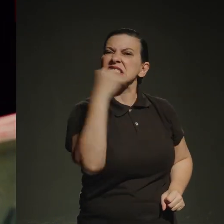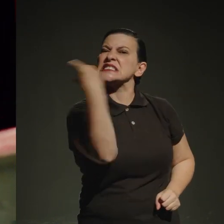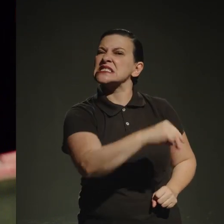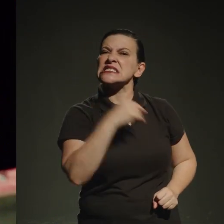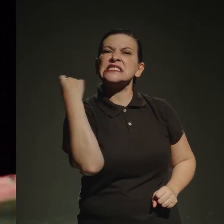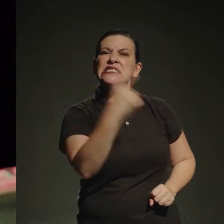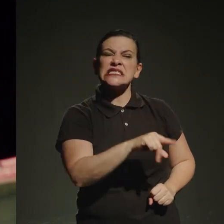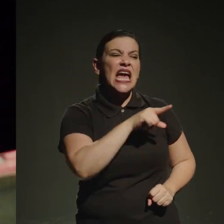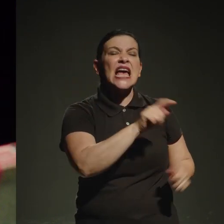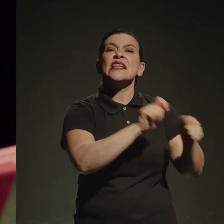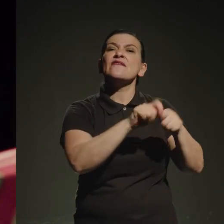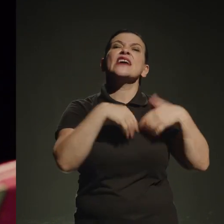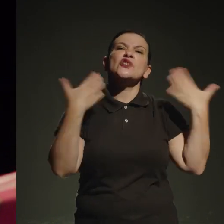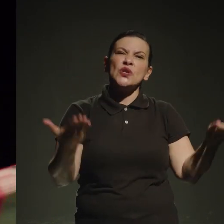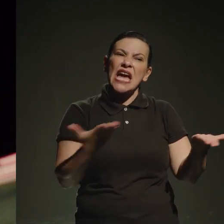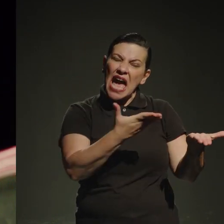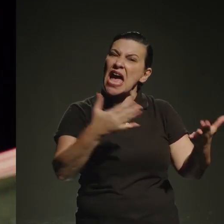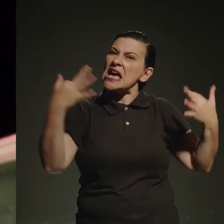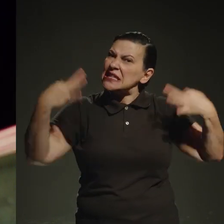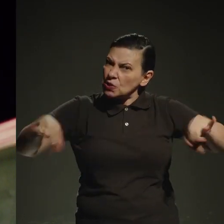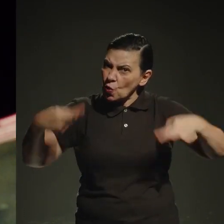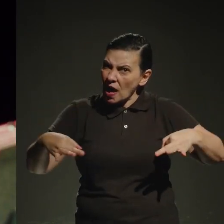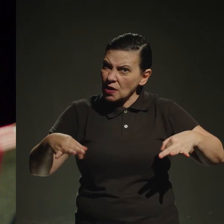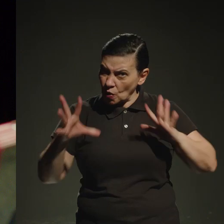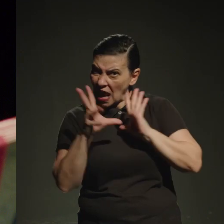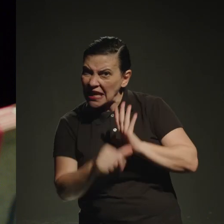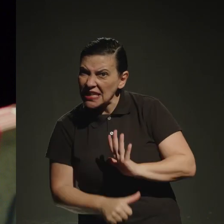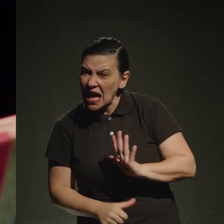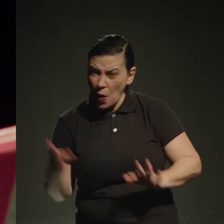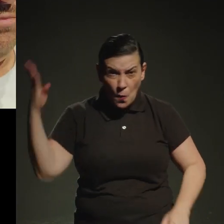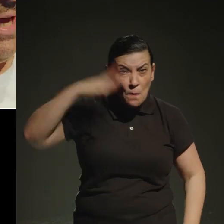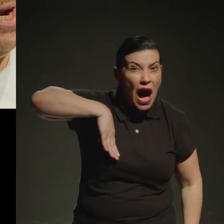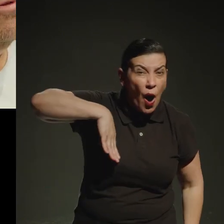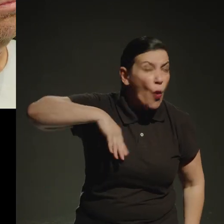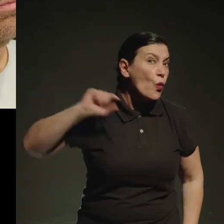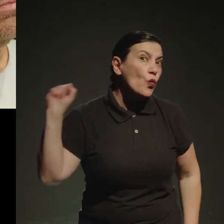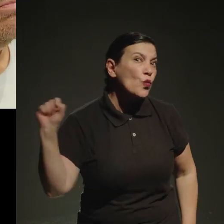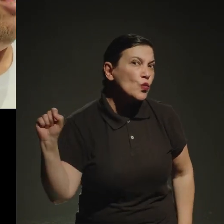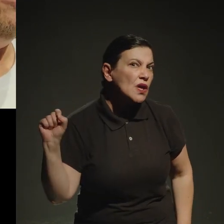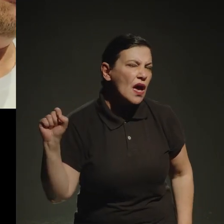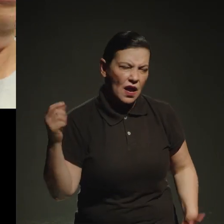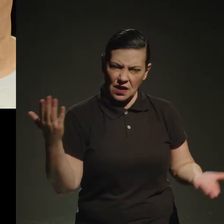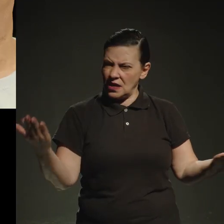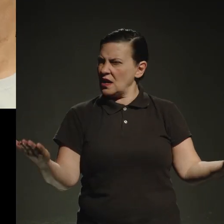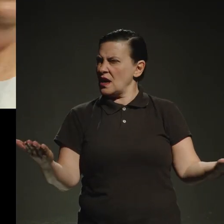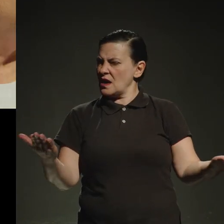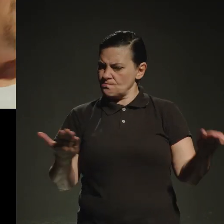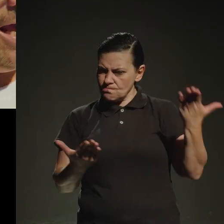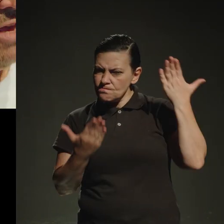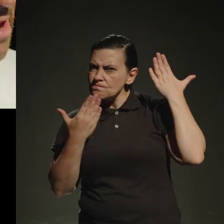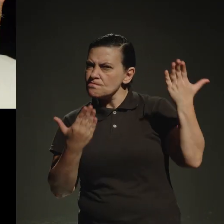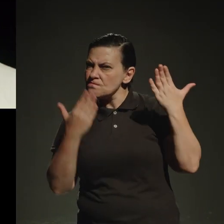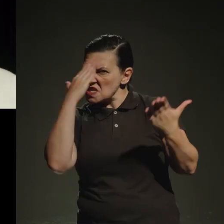fez este infeliz mancebo descamisado e com o lombo em carne viva? Ladrão? Malfeitor?